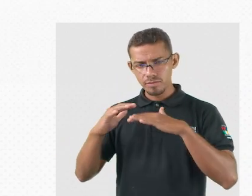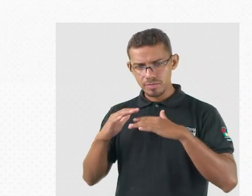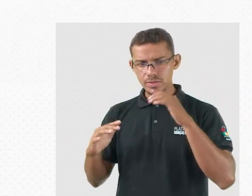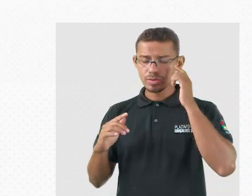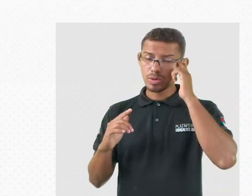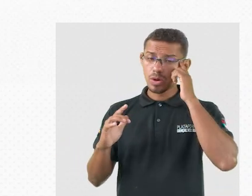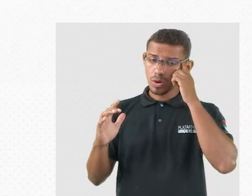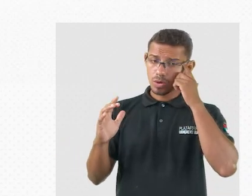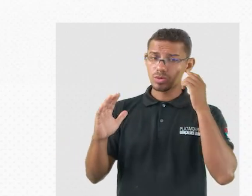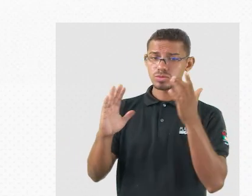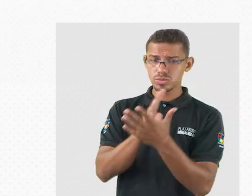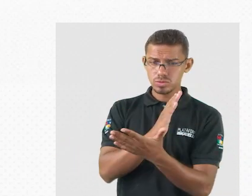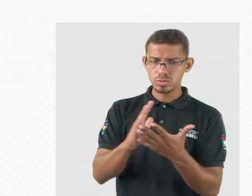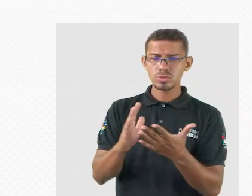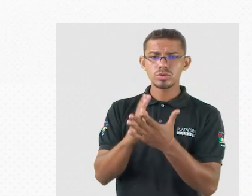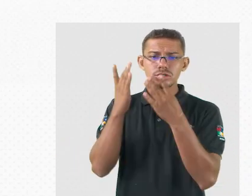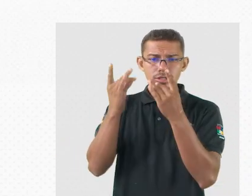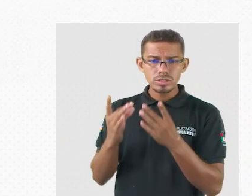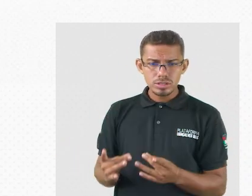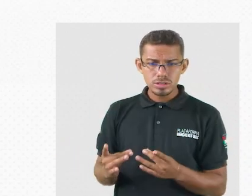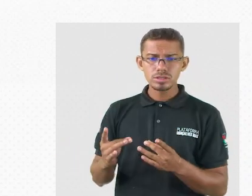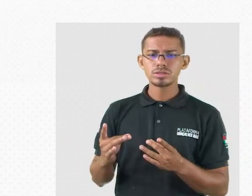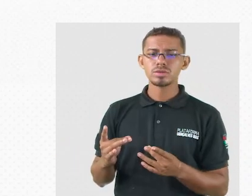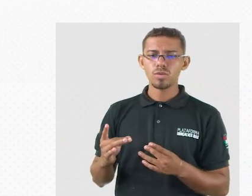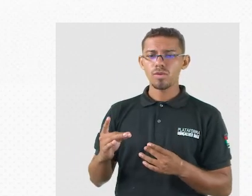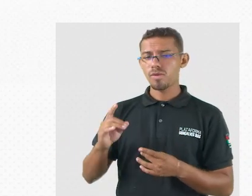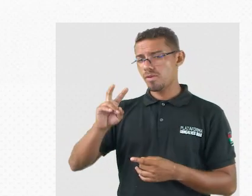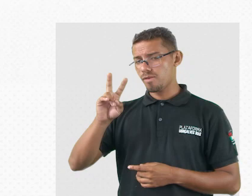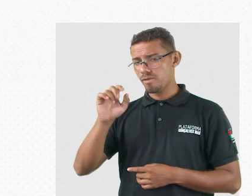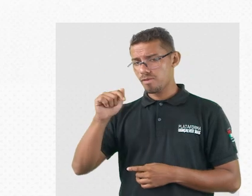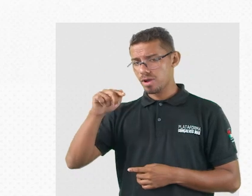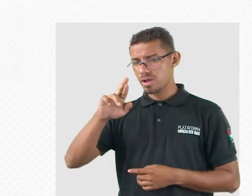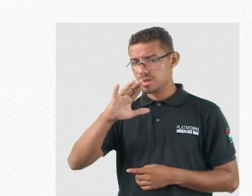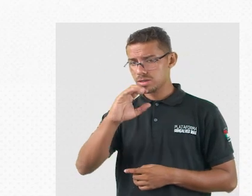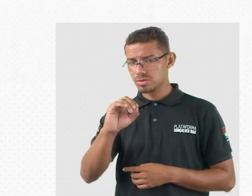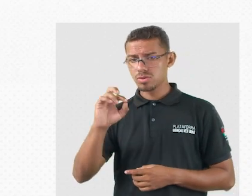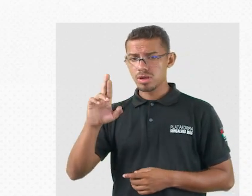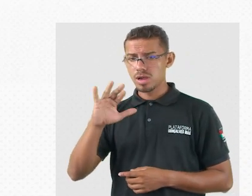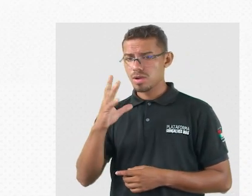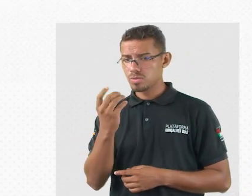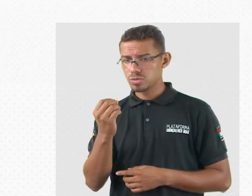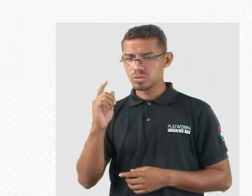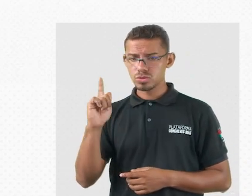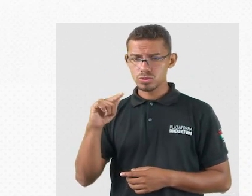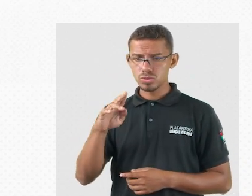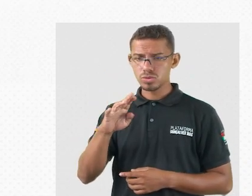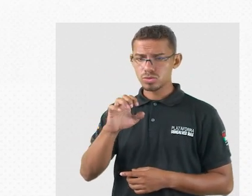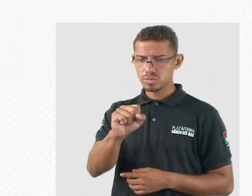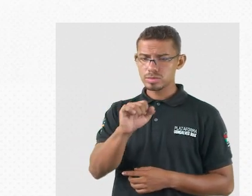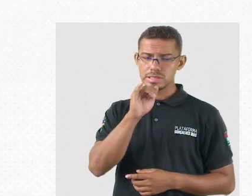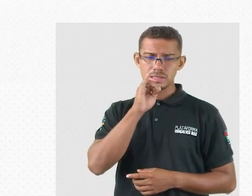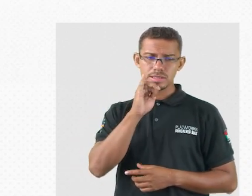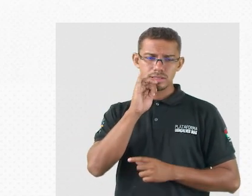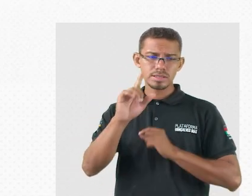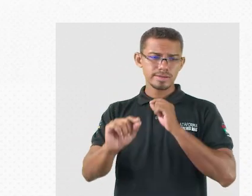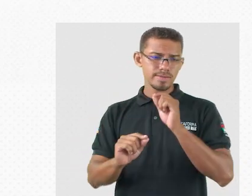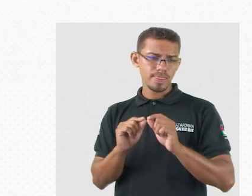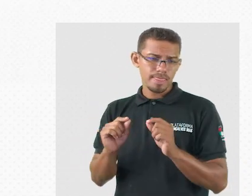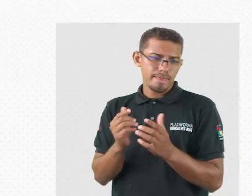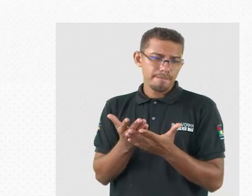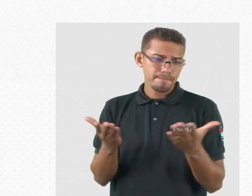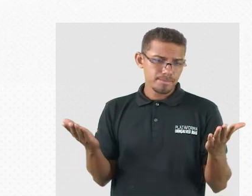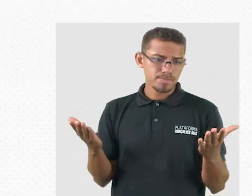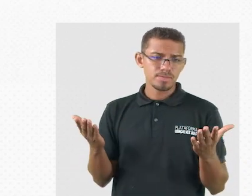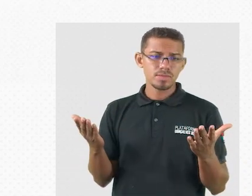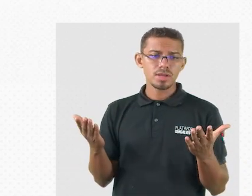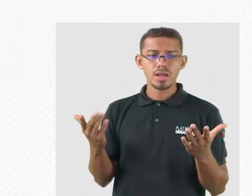Então, algumas figuras vão se destacar. O vaqueiro Raimundo Gomes, que iniciou a revolta, ao libertar os prisioneiros em Vila da Manga. Então,